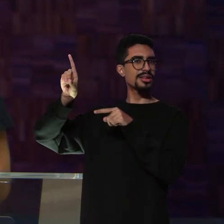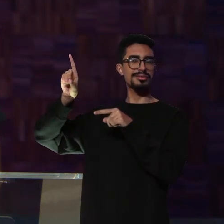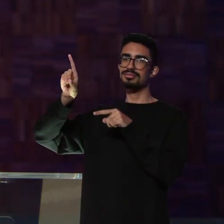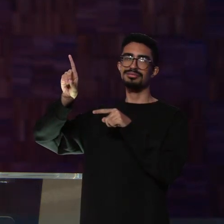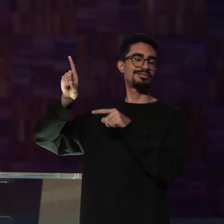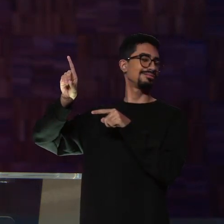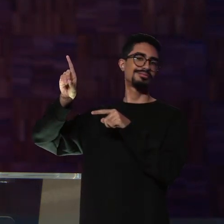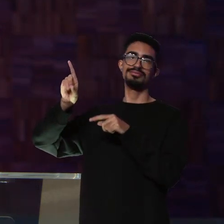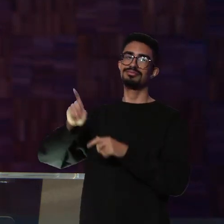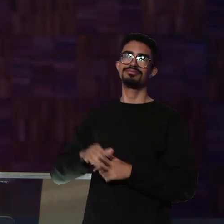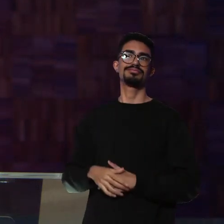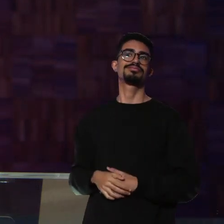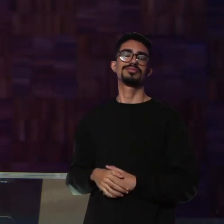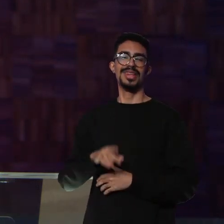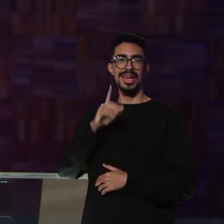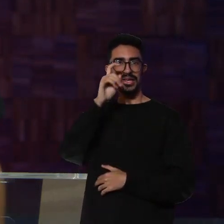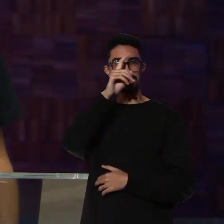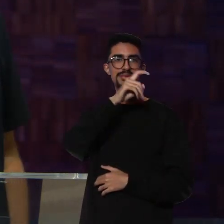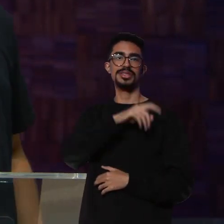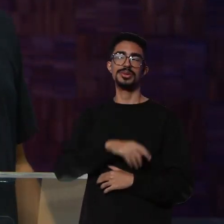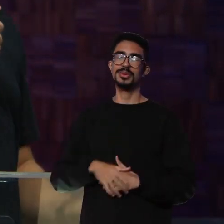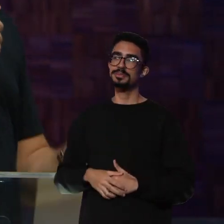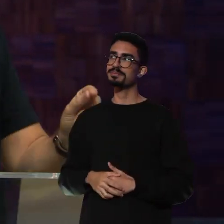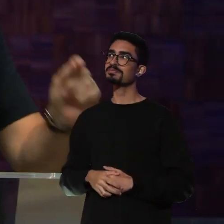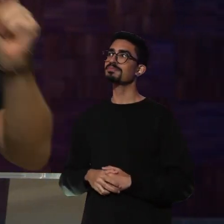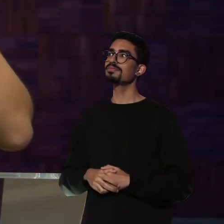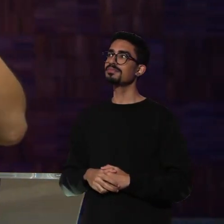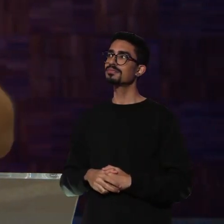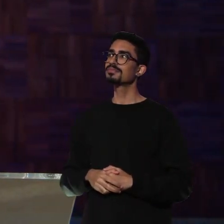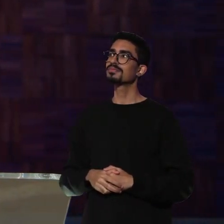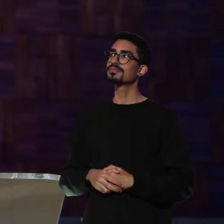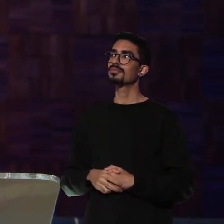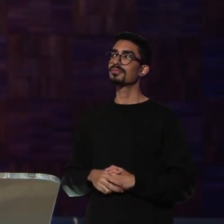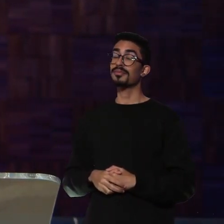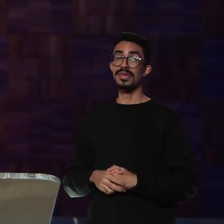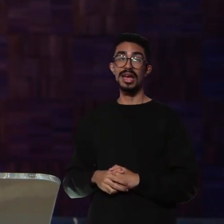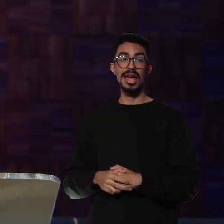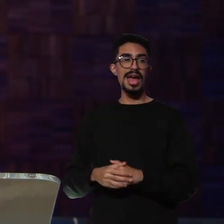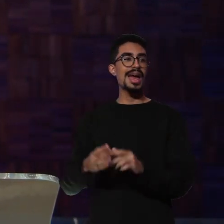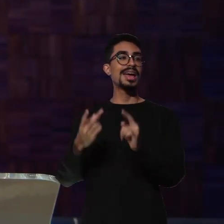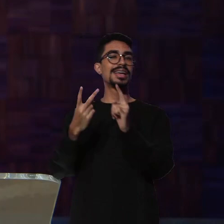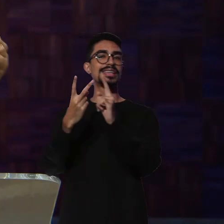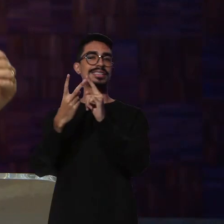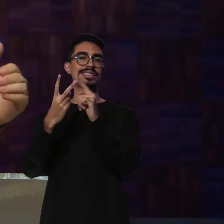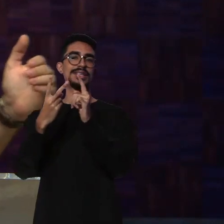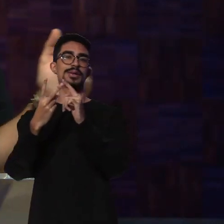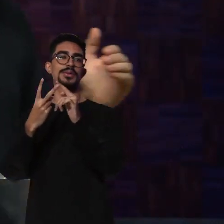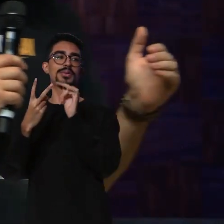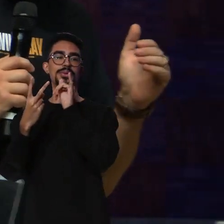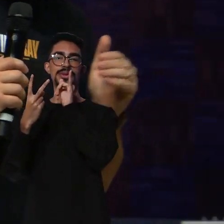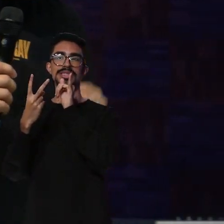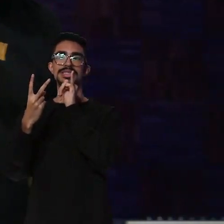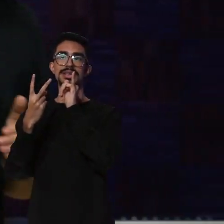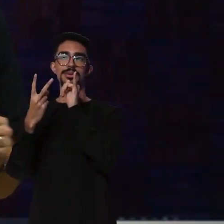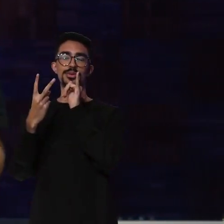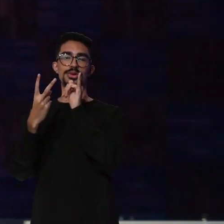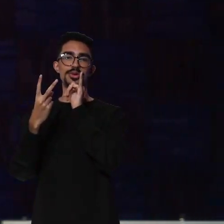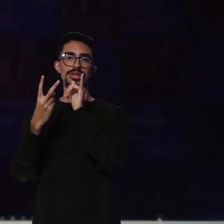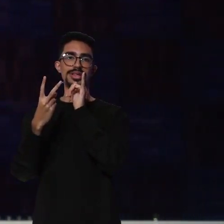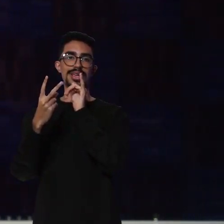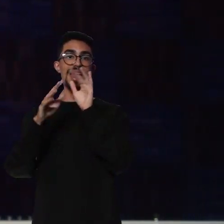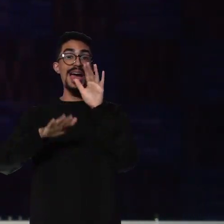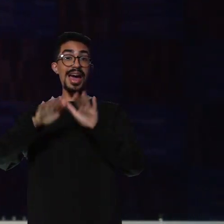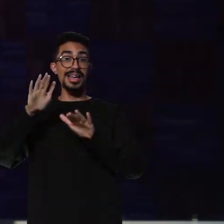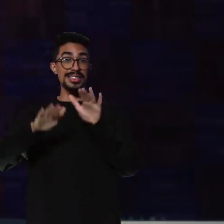Agora, a grande questão, muitas vezes, é que para nós é difícil suportar o processo. O tempo da